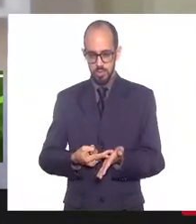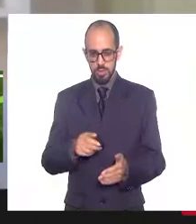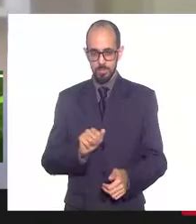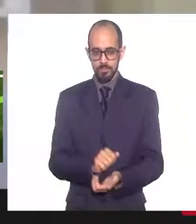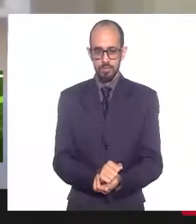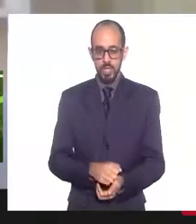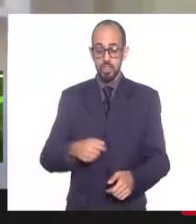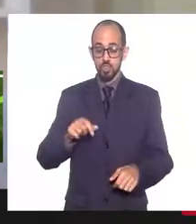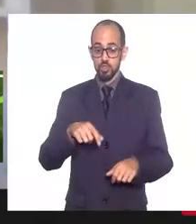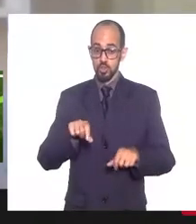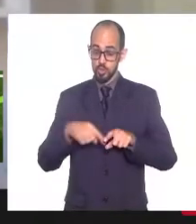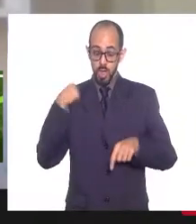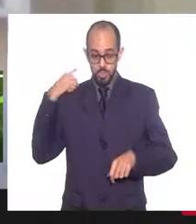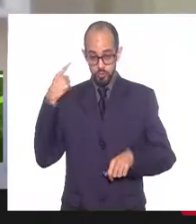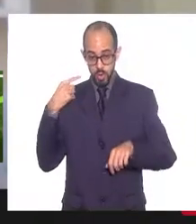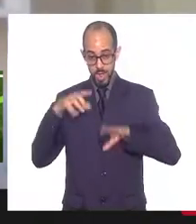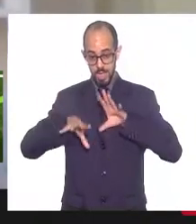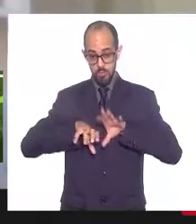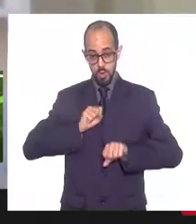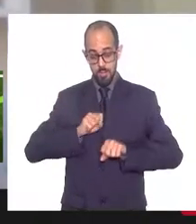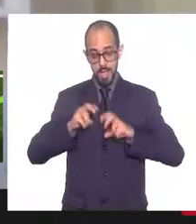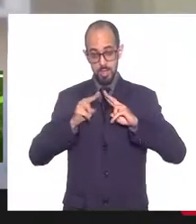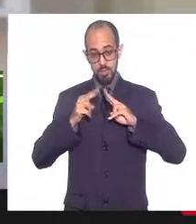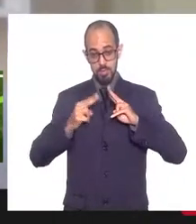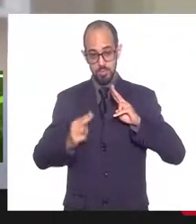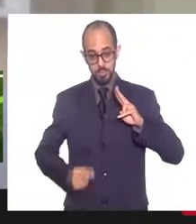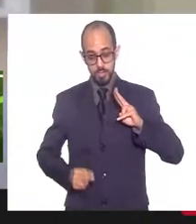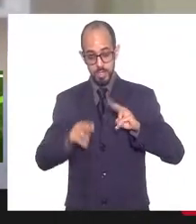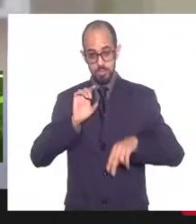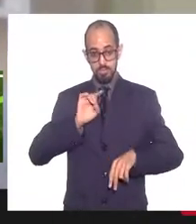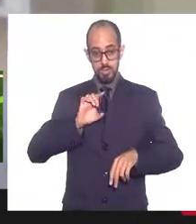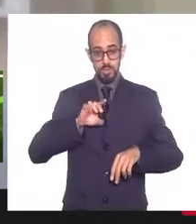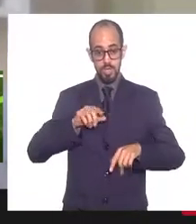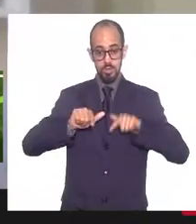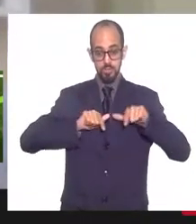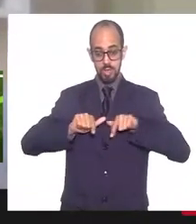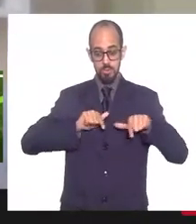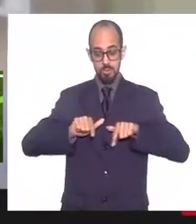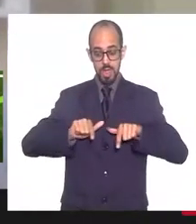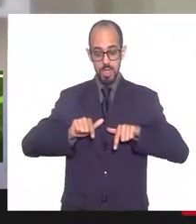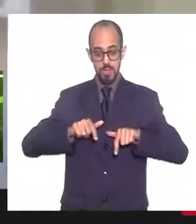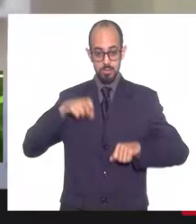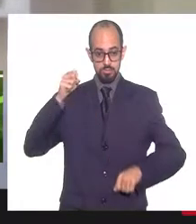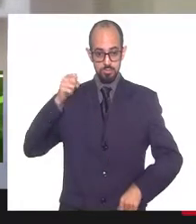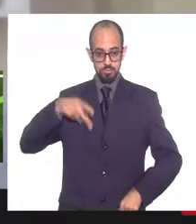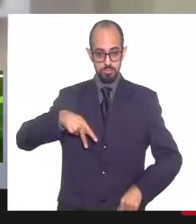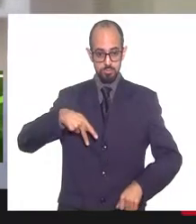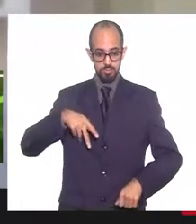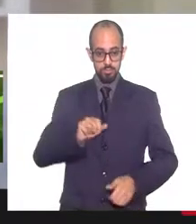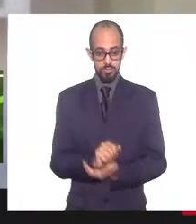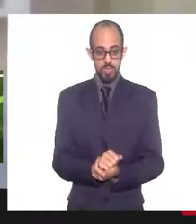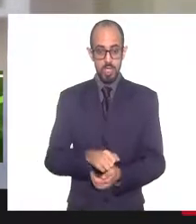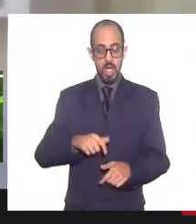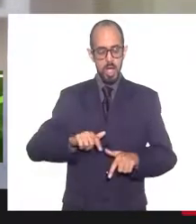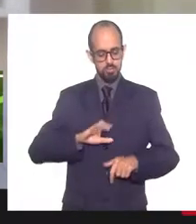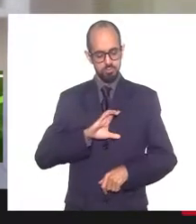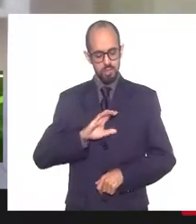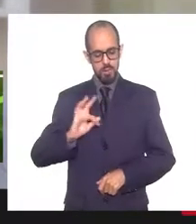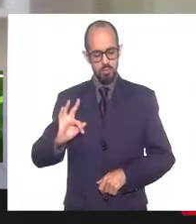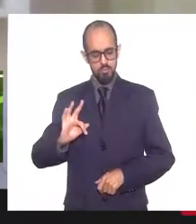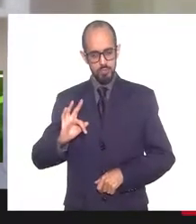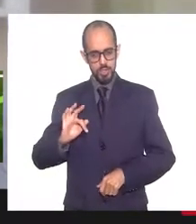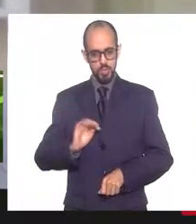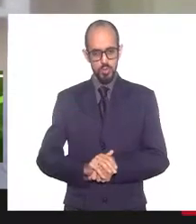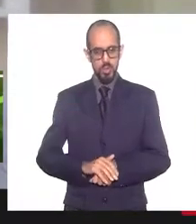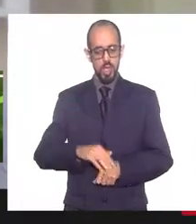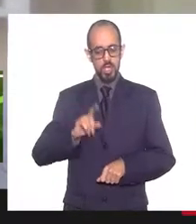formada pela UFRJ, especialista em direito trabalhista e previdenciário, atuante no município de Cabo Frio. Esta